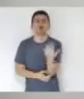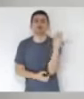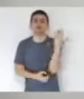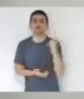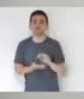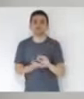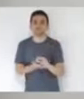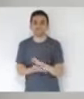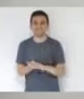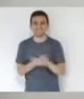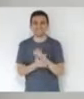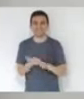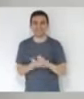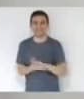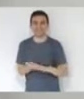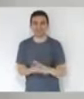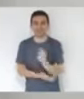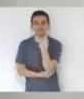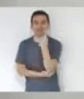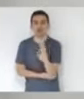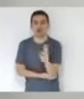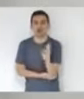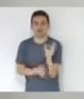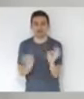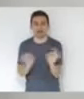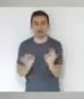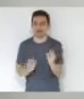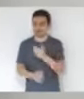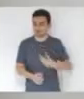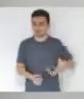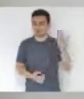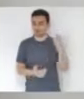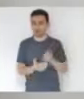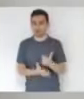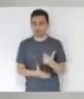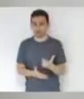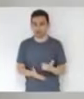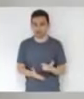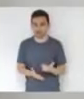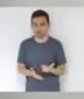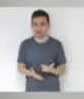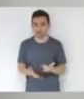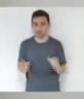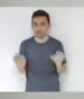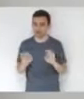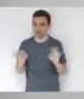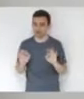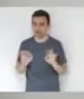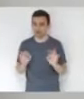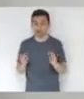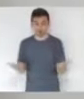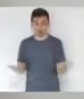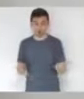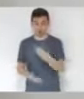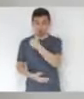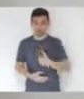Nada. Não recebia R$ 1 do governo do Estado. Não recebia nada. O governador vai